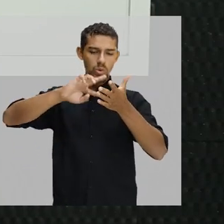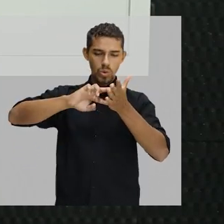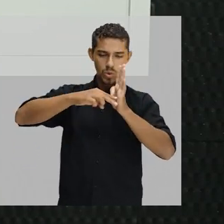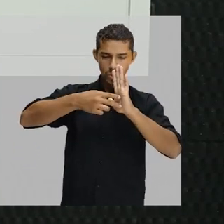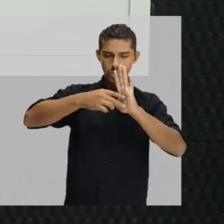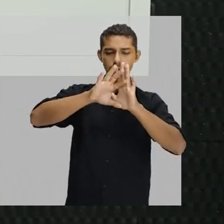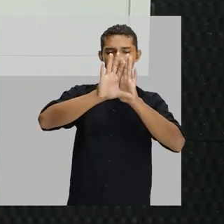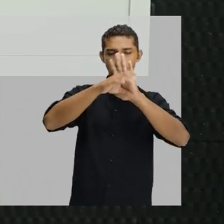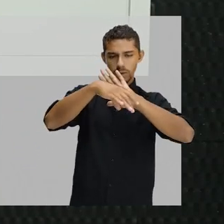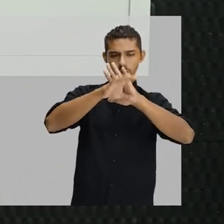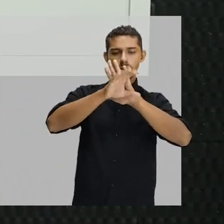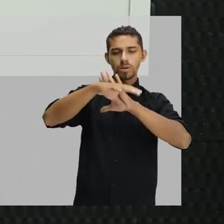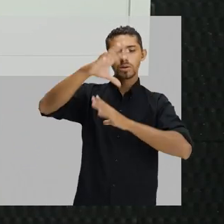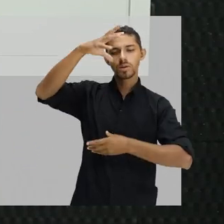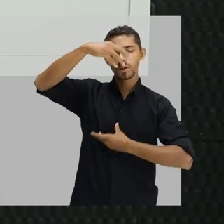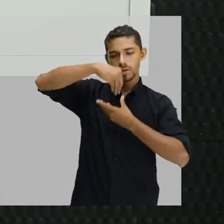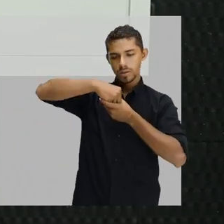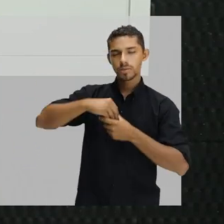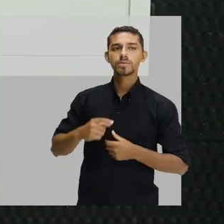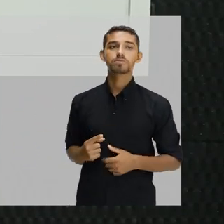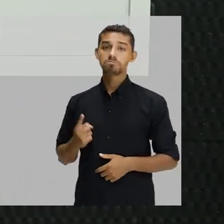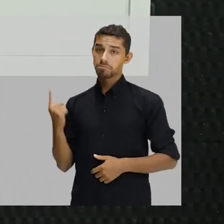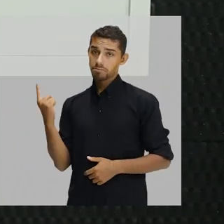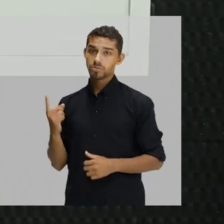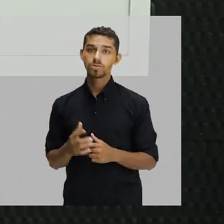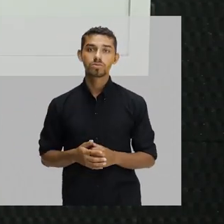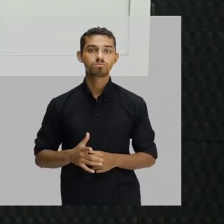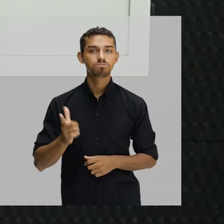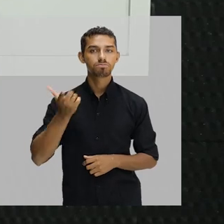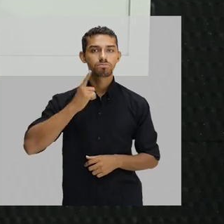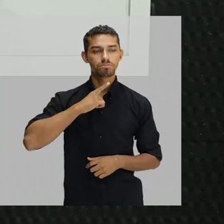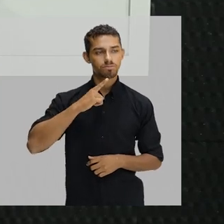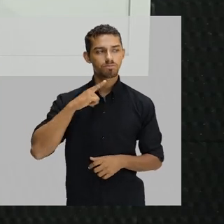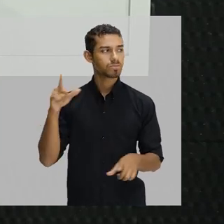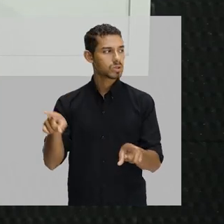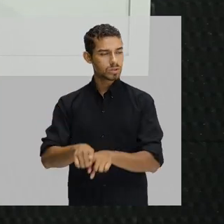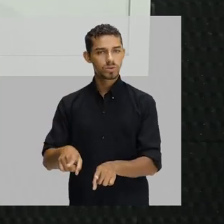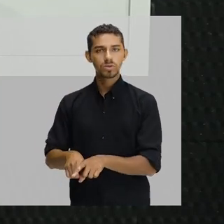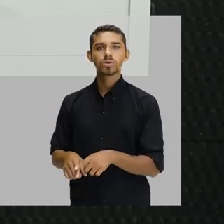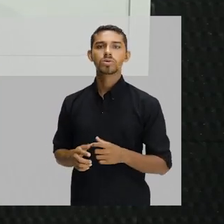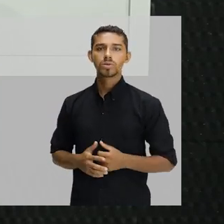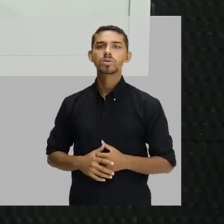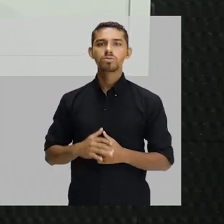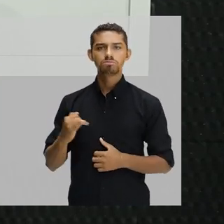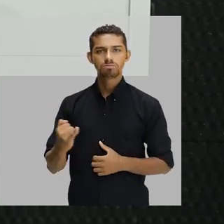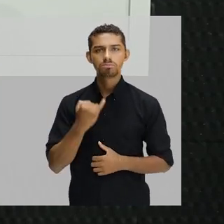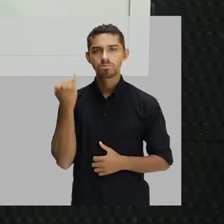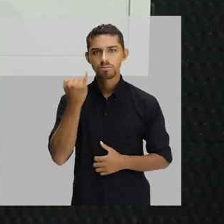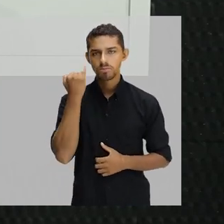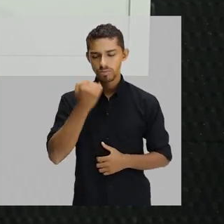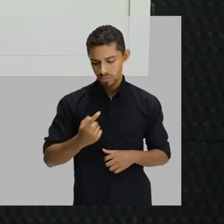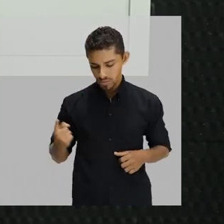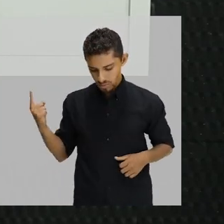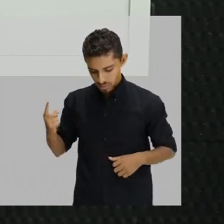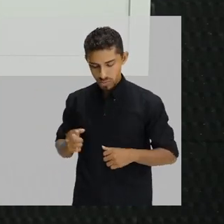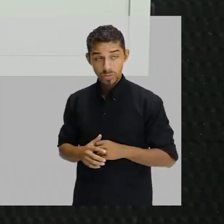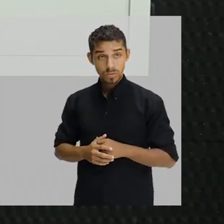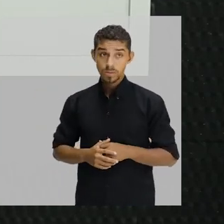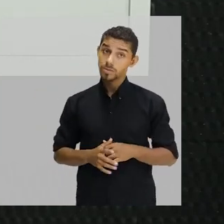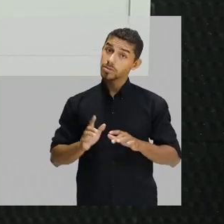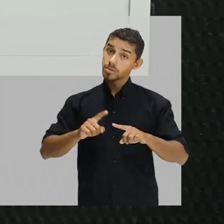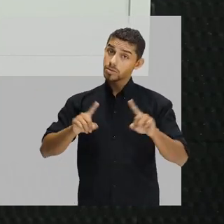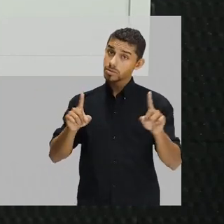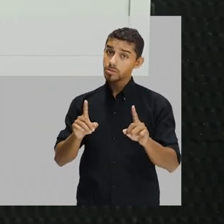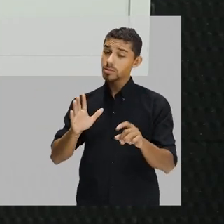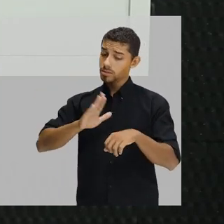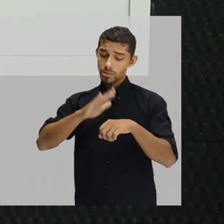fundamentos e estruturas dentro desse estudo. Tá? Nós temos uma outra também que é bem interessante. Na verdade,